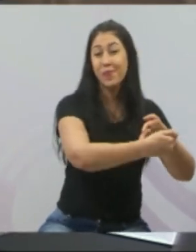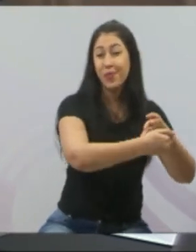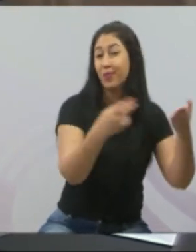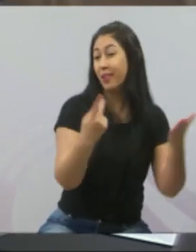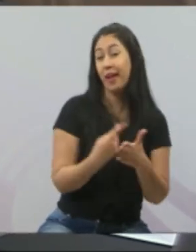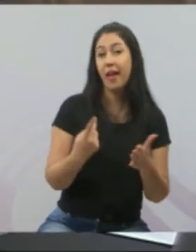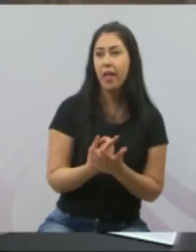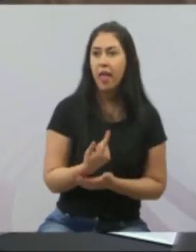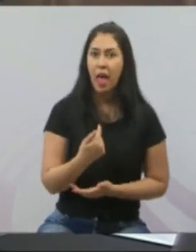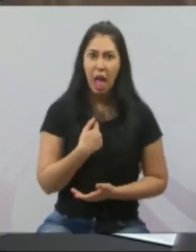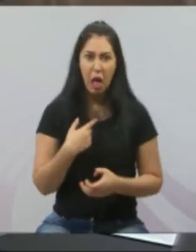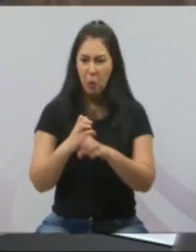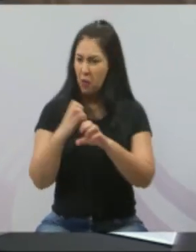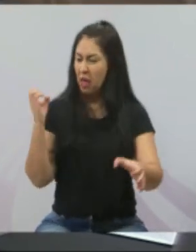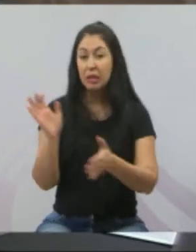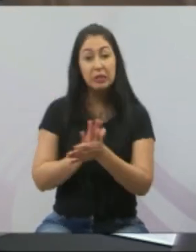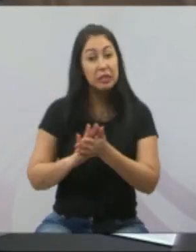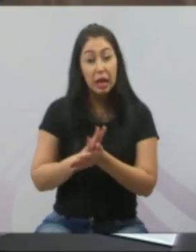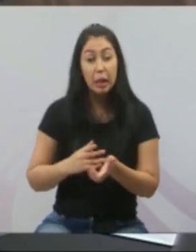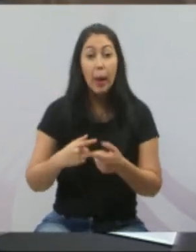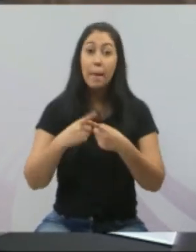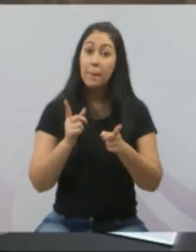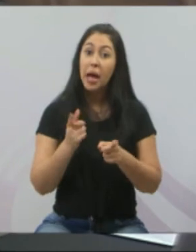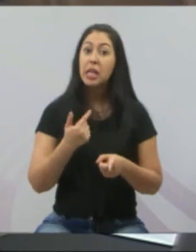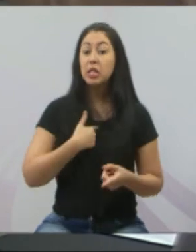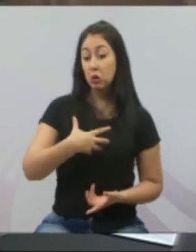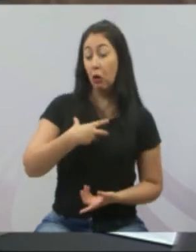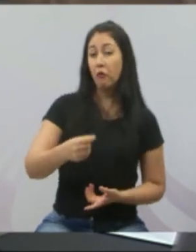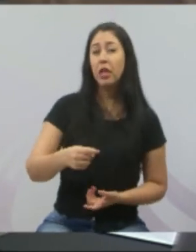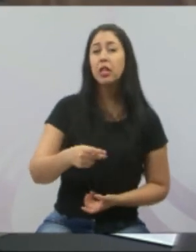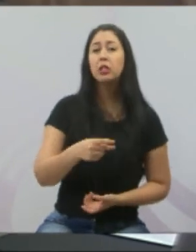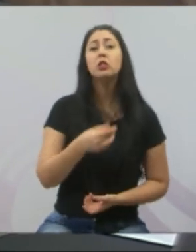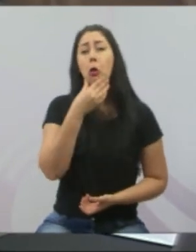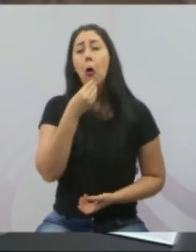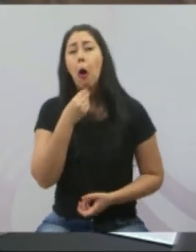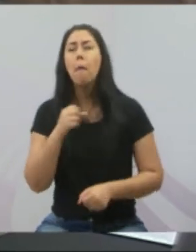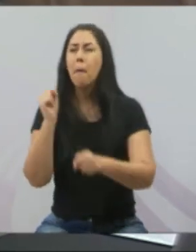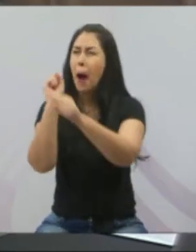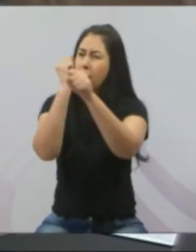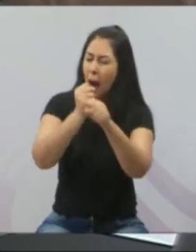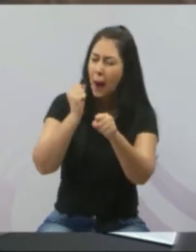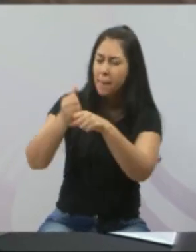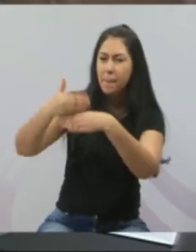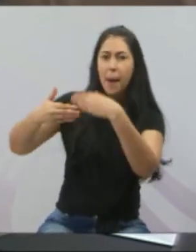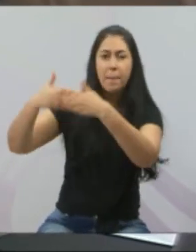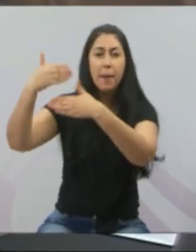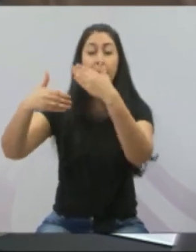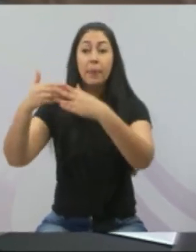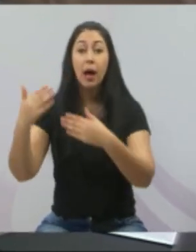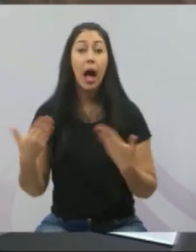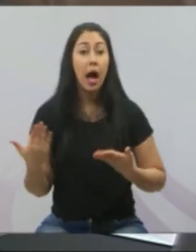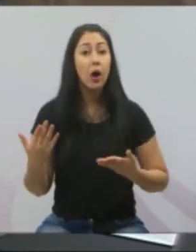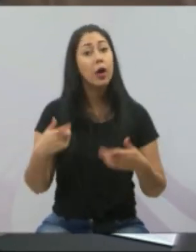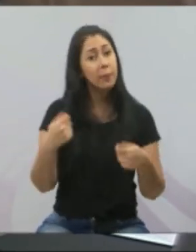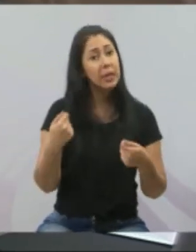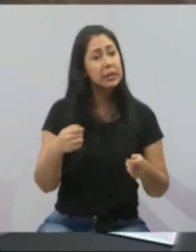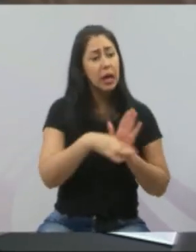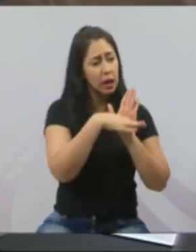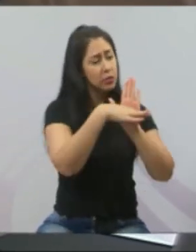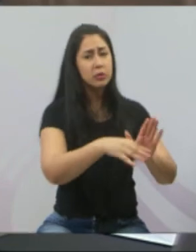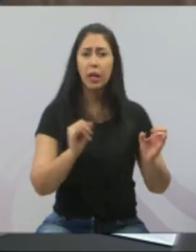do Down, foi fundada no município de Jacareí em 21 de 2 de 1983, por um grupo formado pela sociedade civil